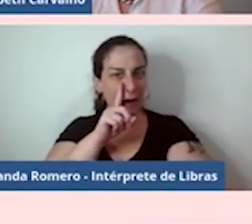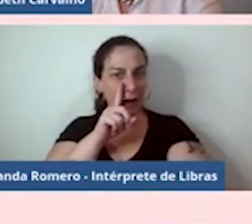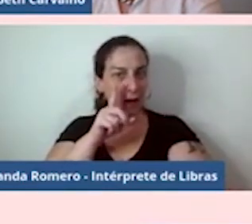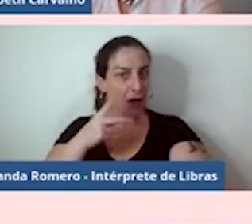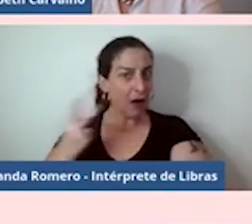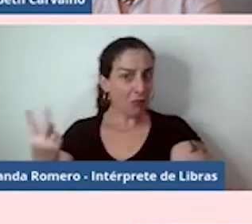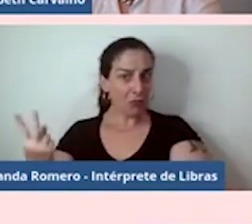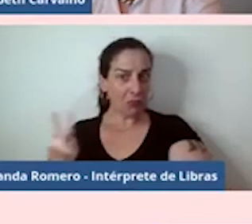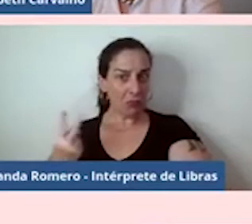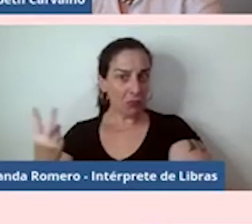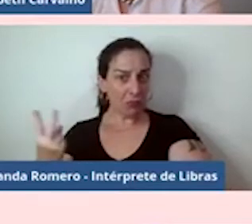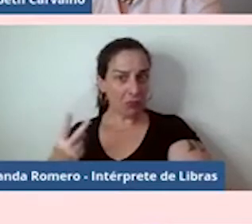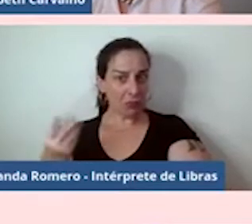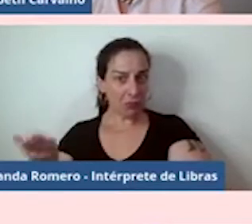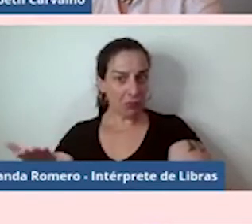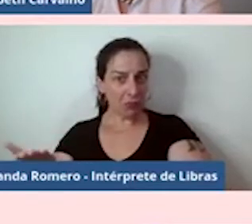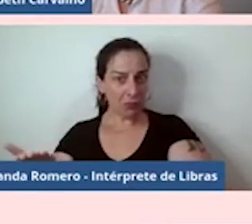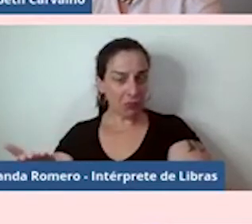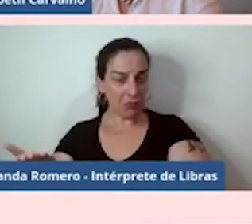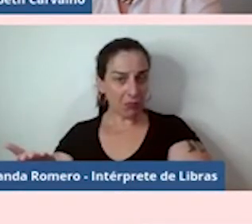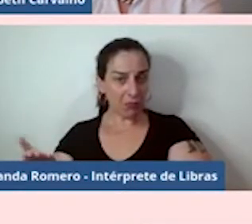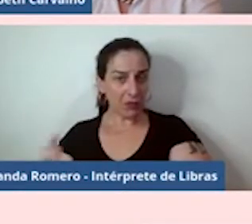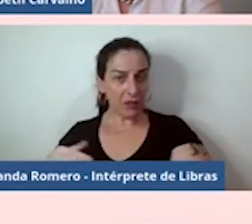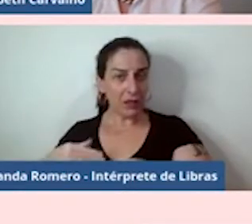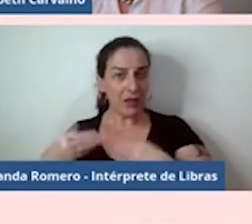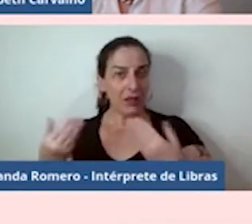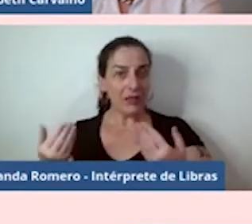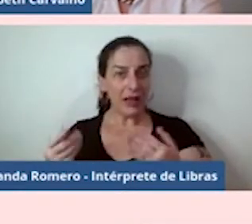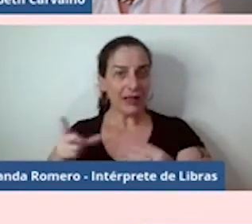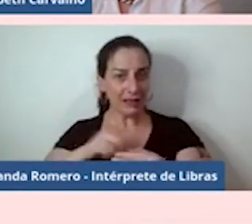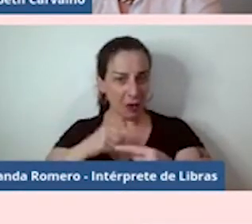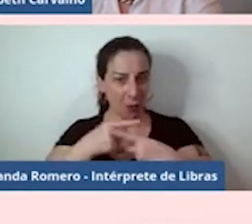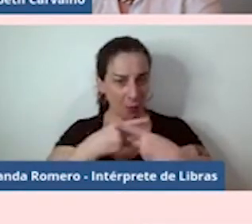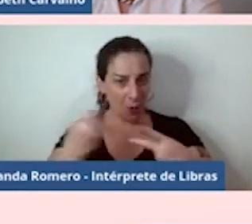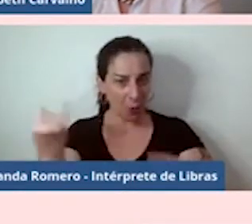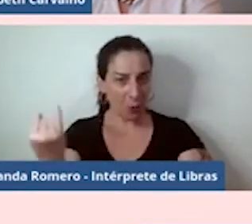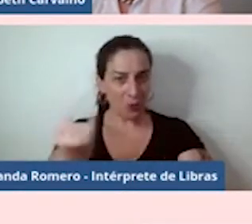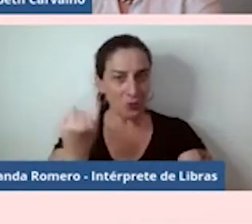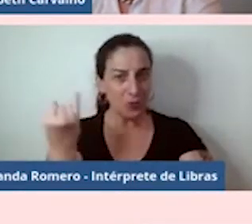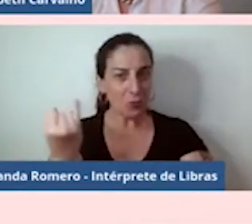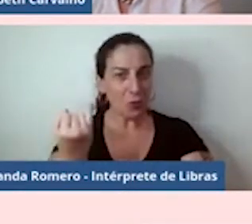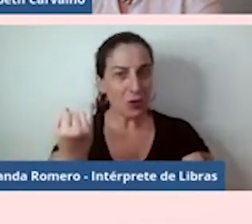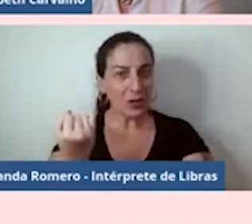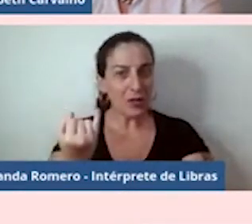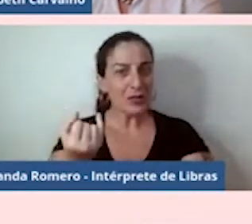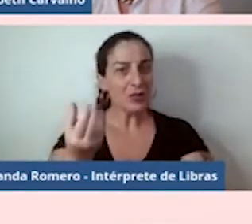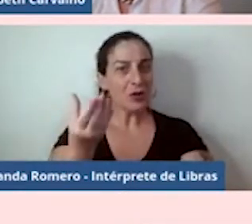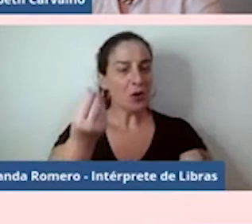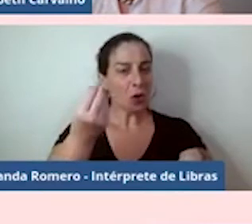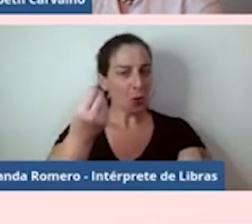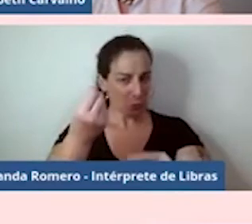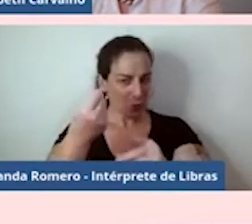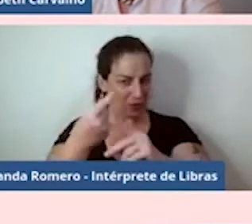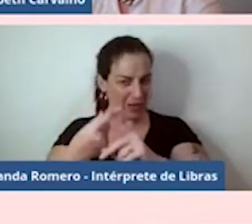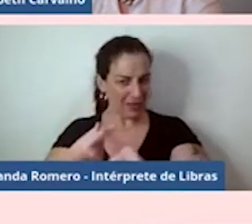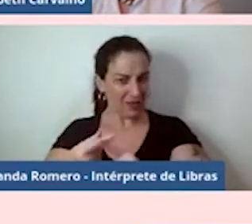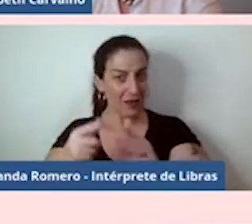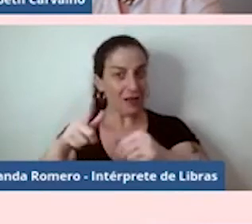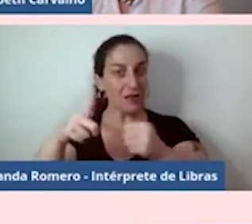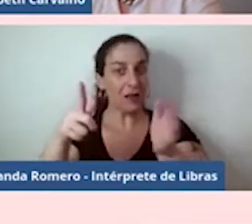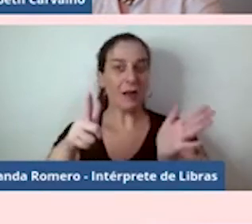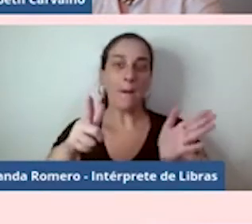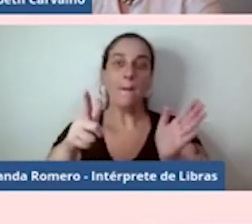nós dois, né? E aí vem uma questão importante, né? Muitas vezes é dado um papel para